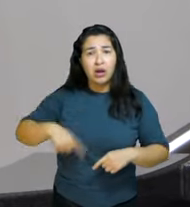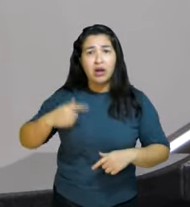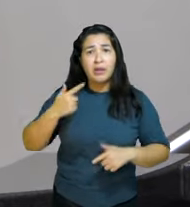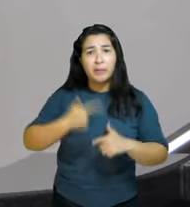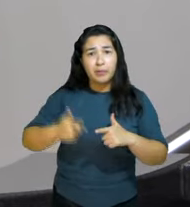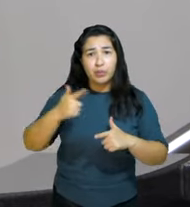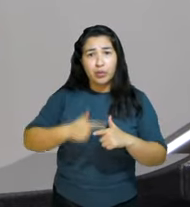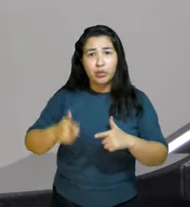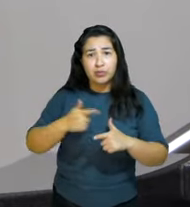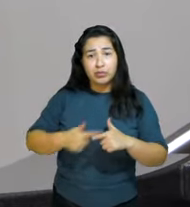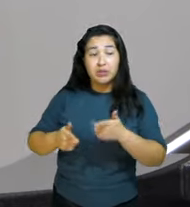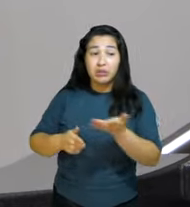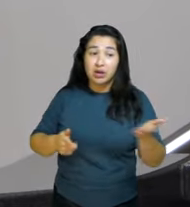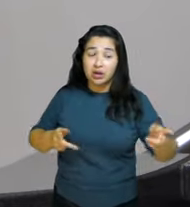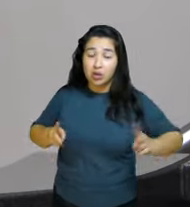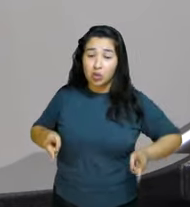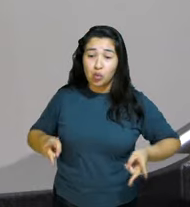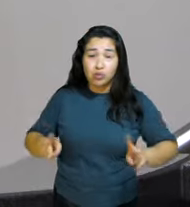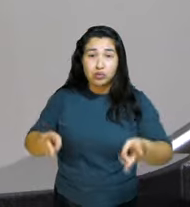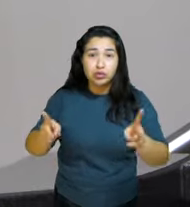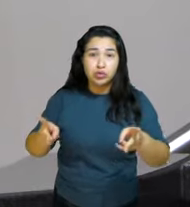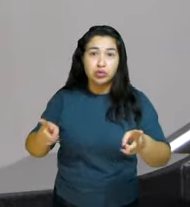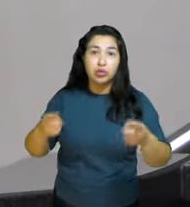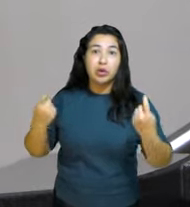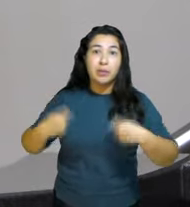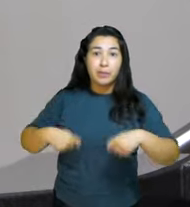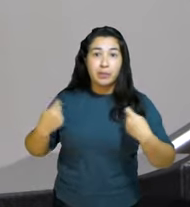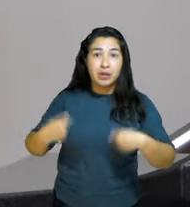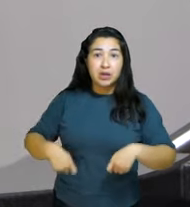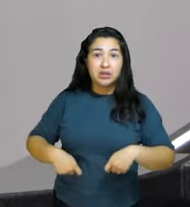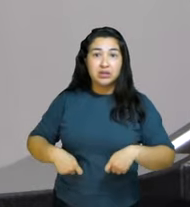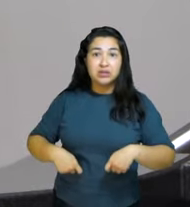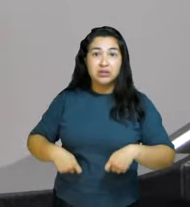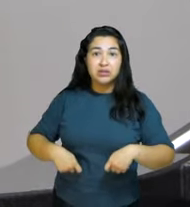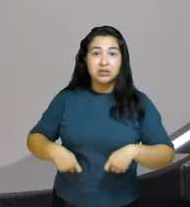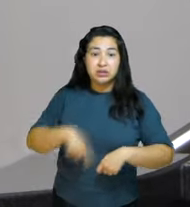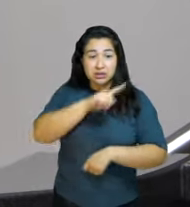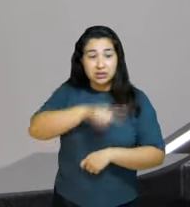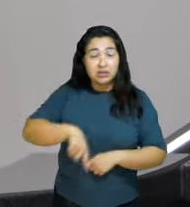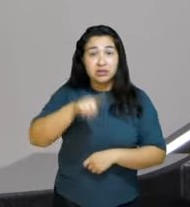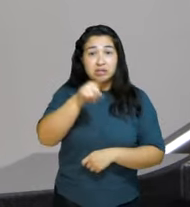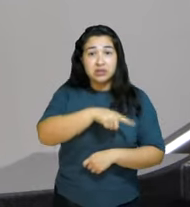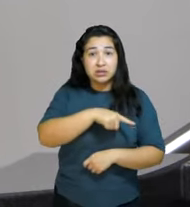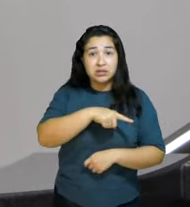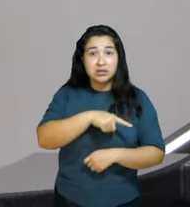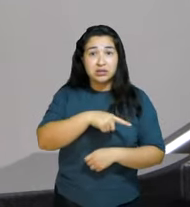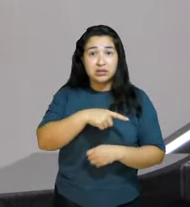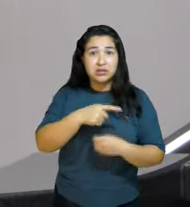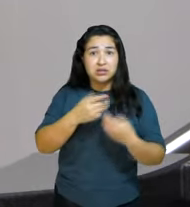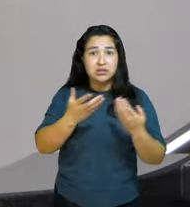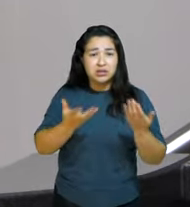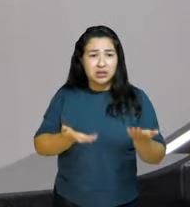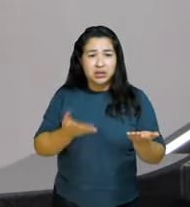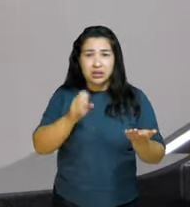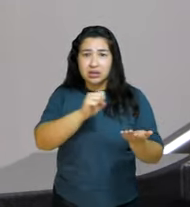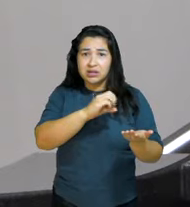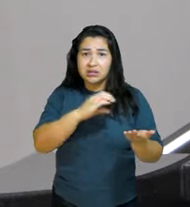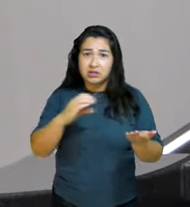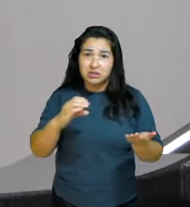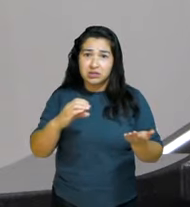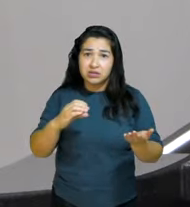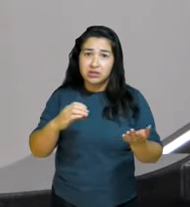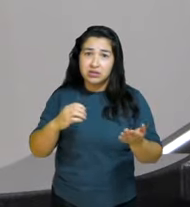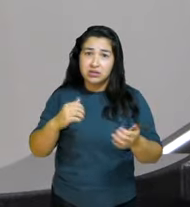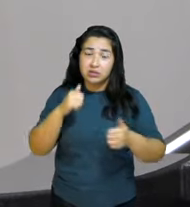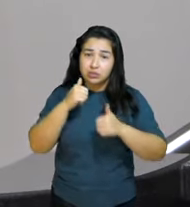continuidade dos nossos atletas, porque eles precisam pular uma etapa no início das suas carreiras, tendo que pular a etapa catarinense dos Jogos Abertos para